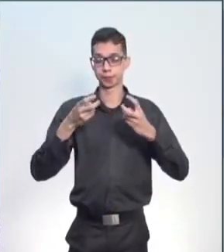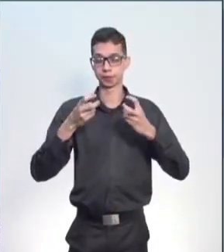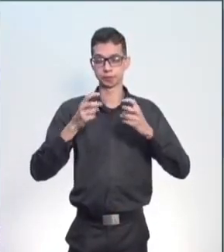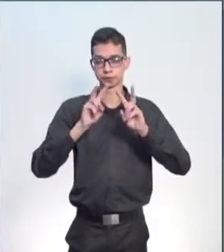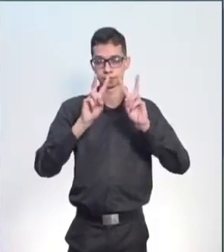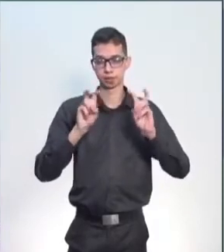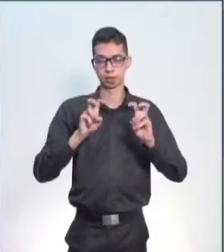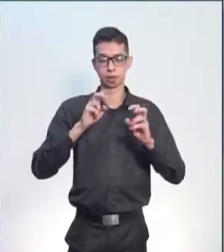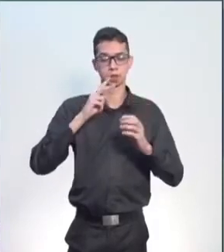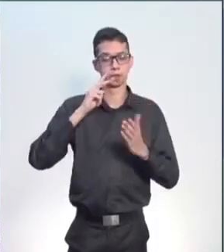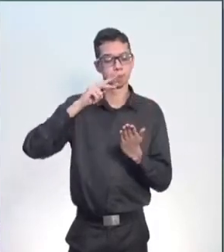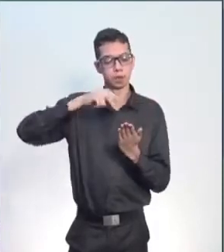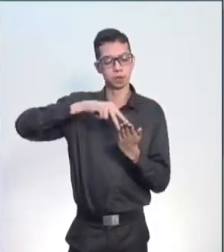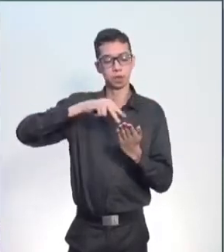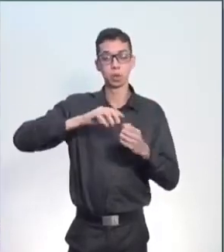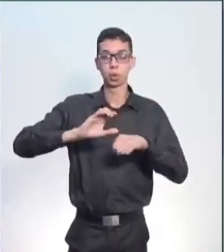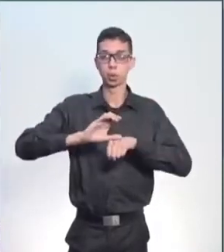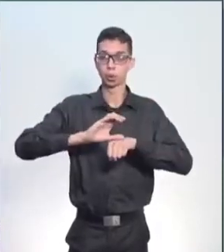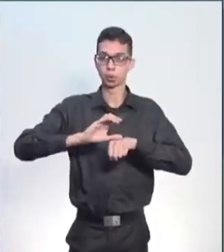nesse sentido.